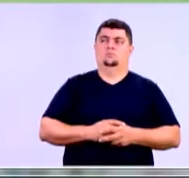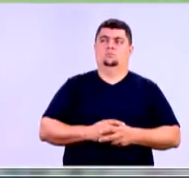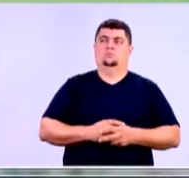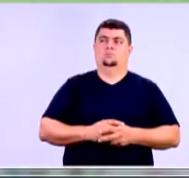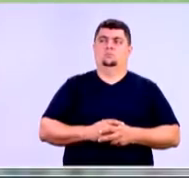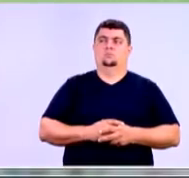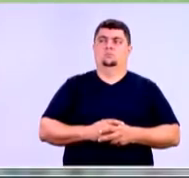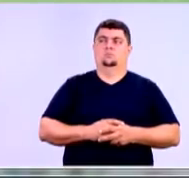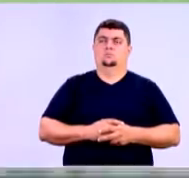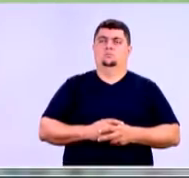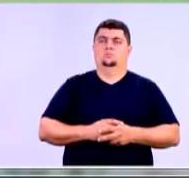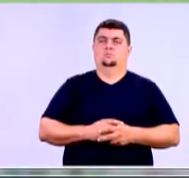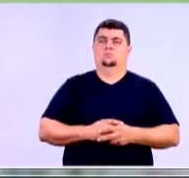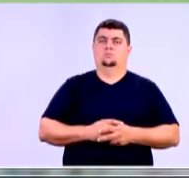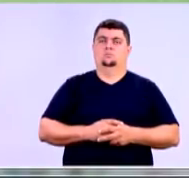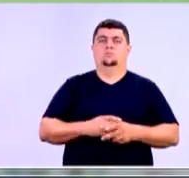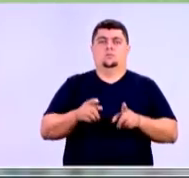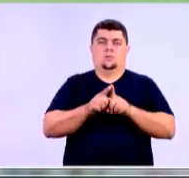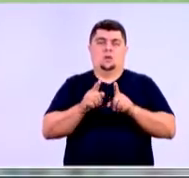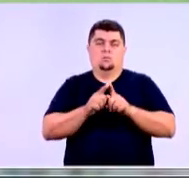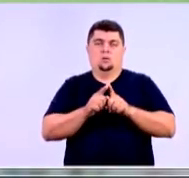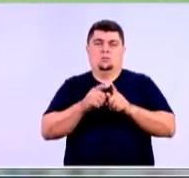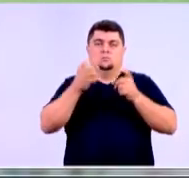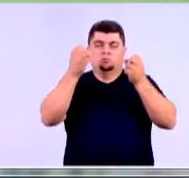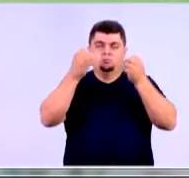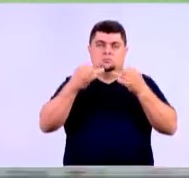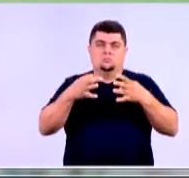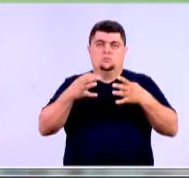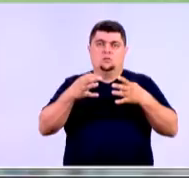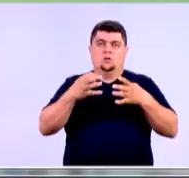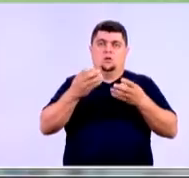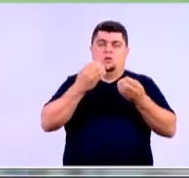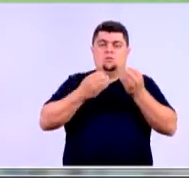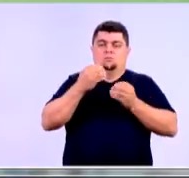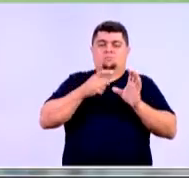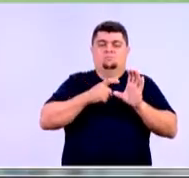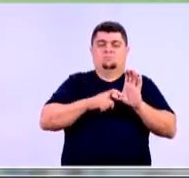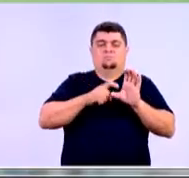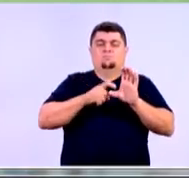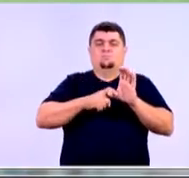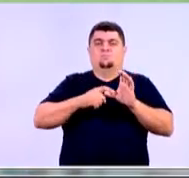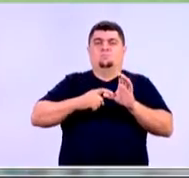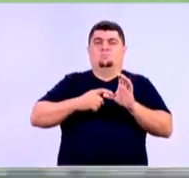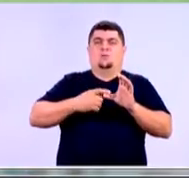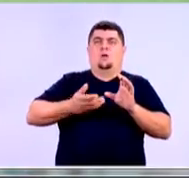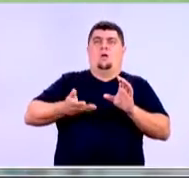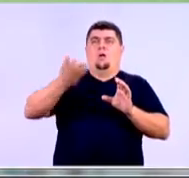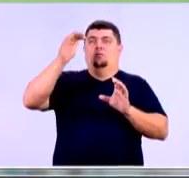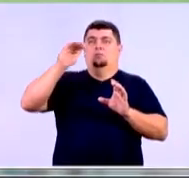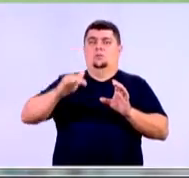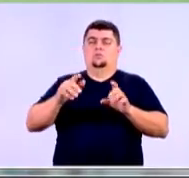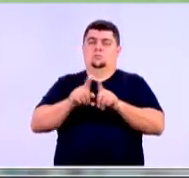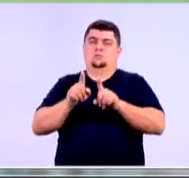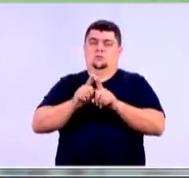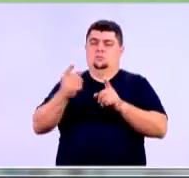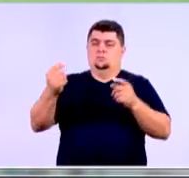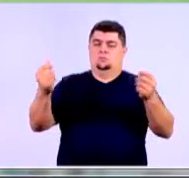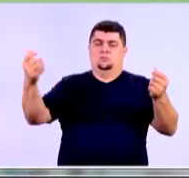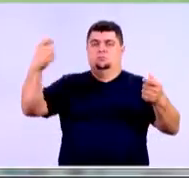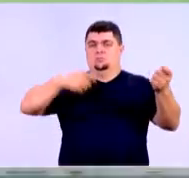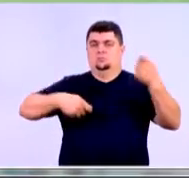Né? E vamos discutir também o grau de endividamento, que tem a ver com o capital de terceiros, dividido